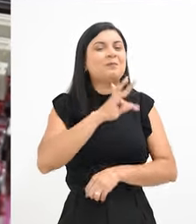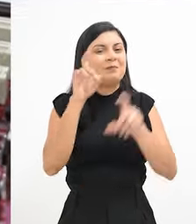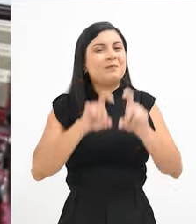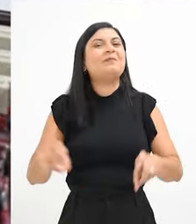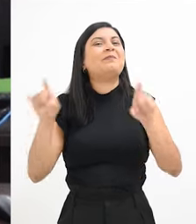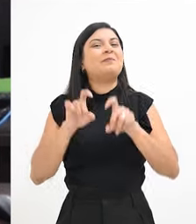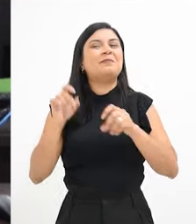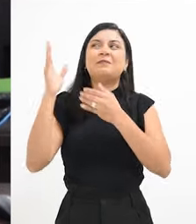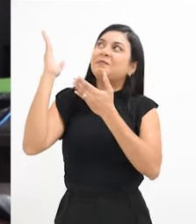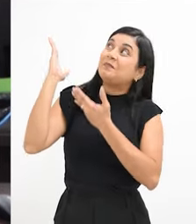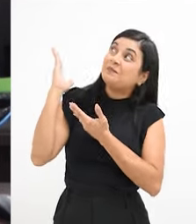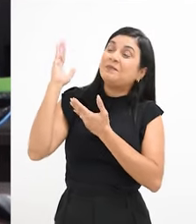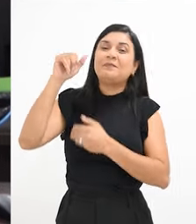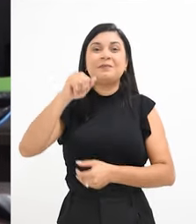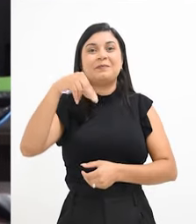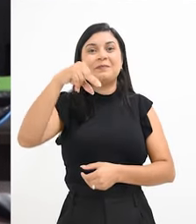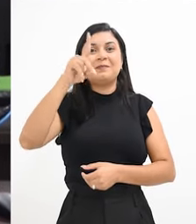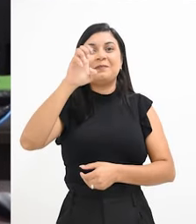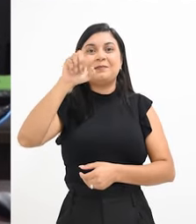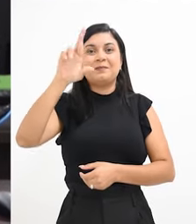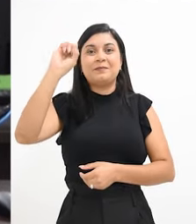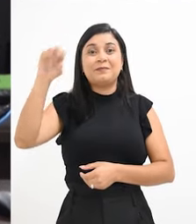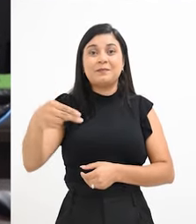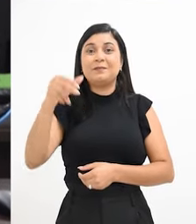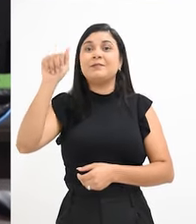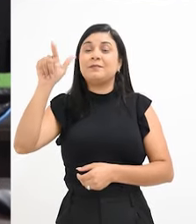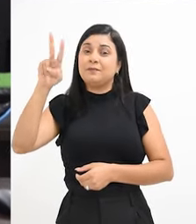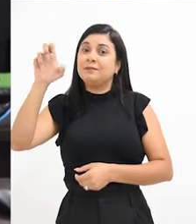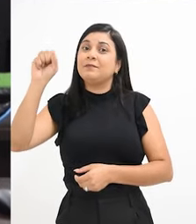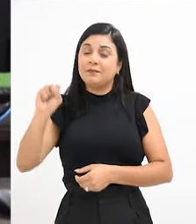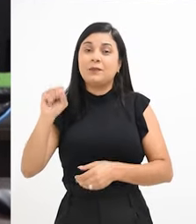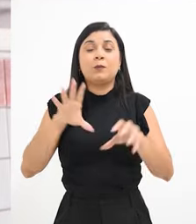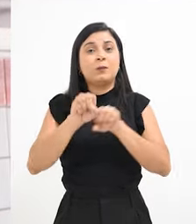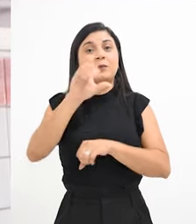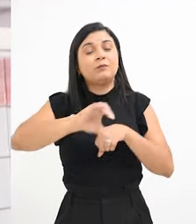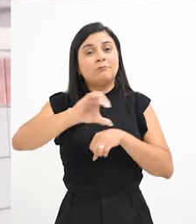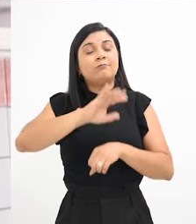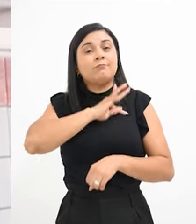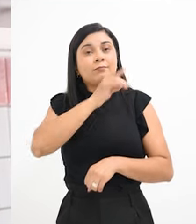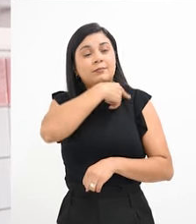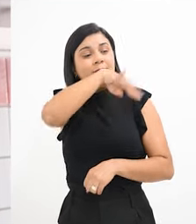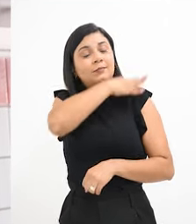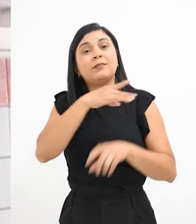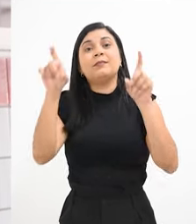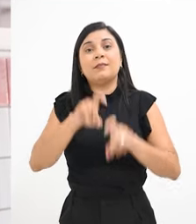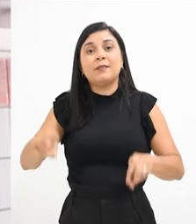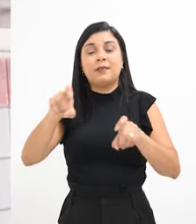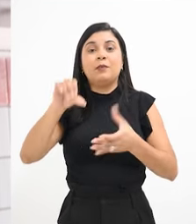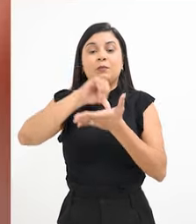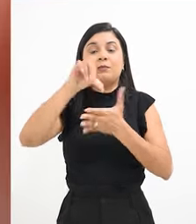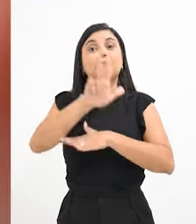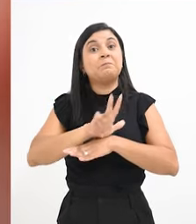em informática. Esse estudante é o Anderson Alves Gugel, que concluiu o curso técnico integrado em informática no